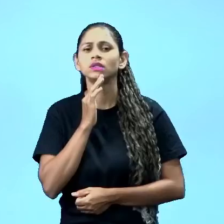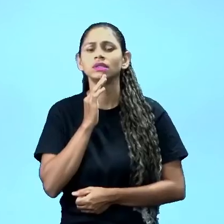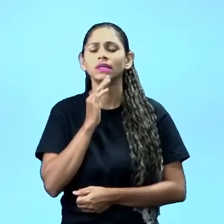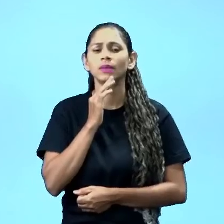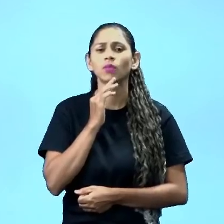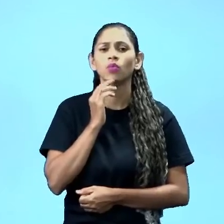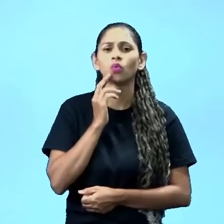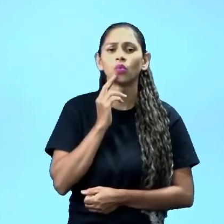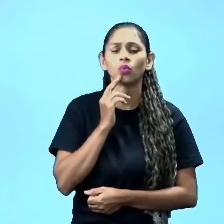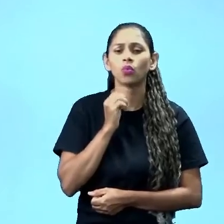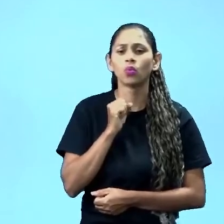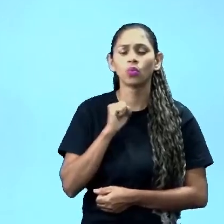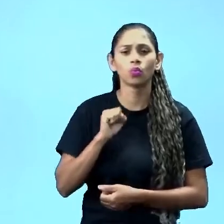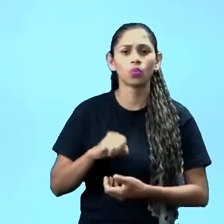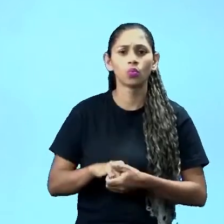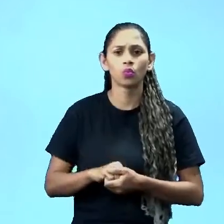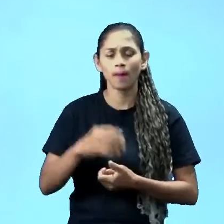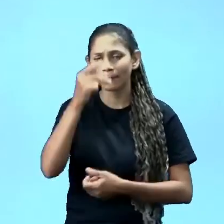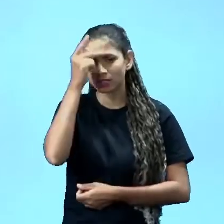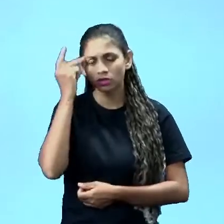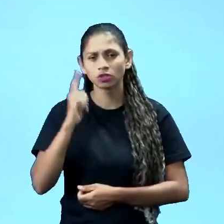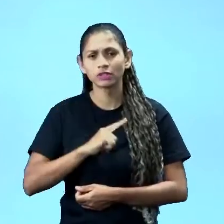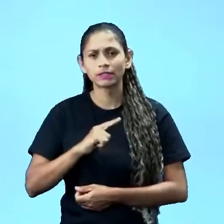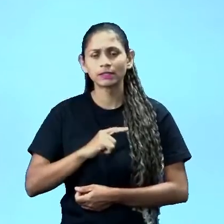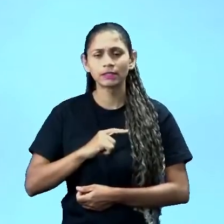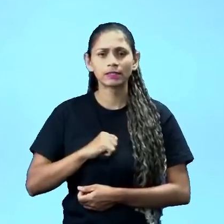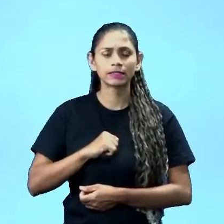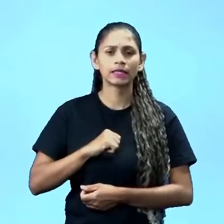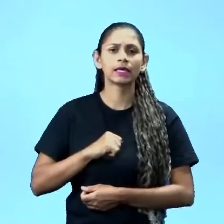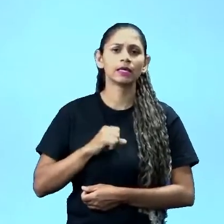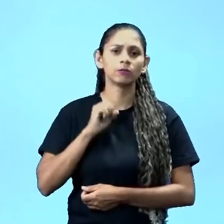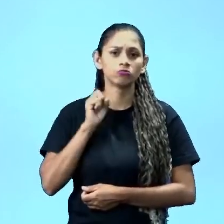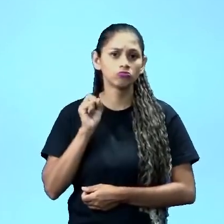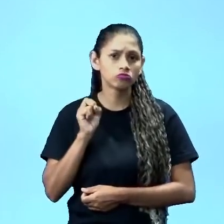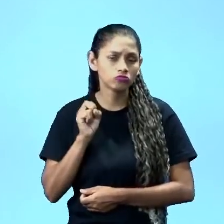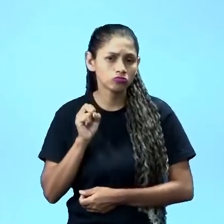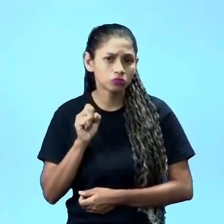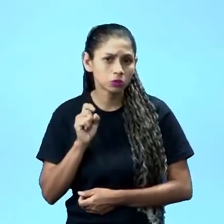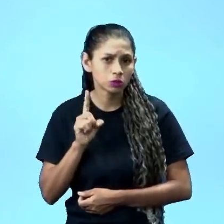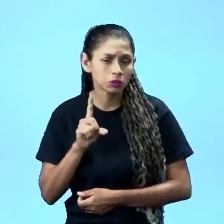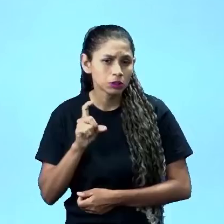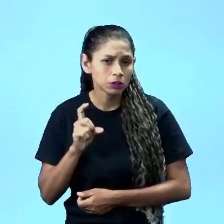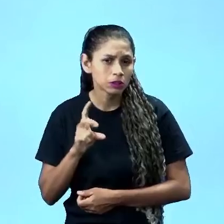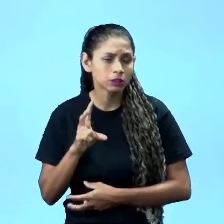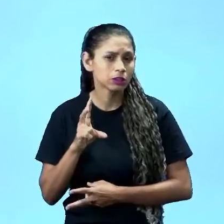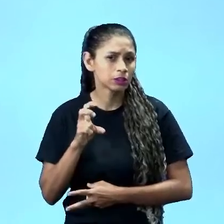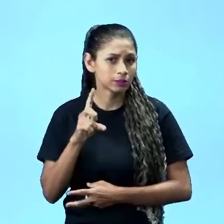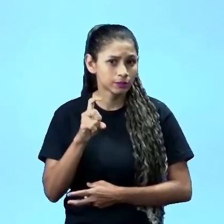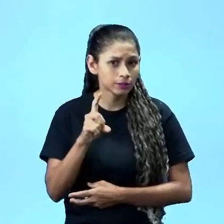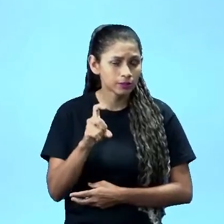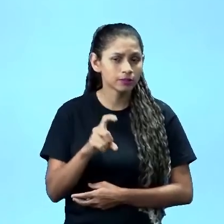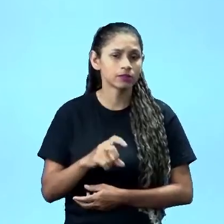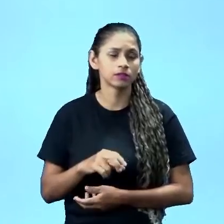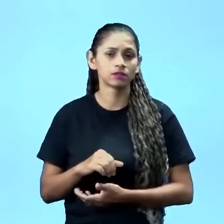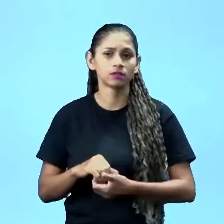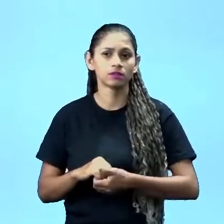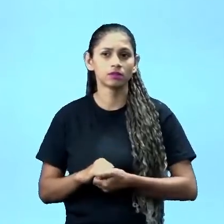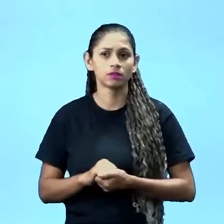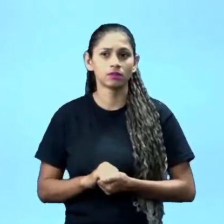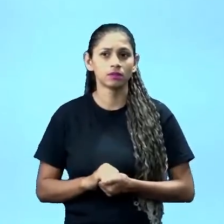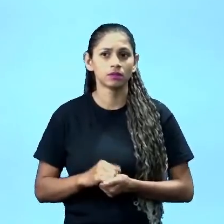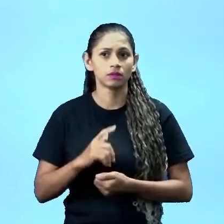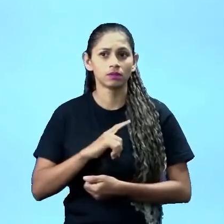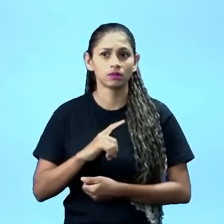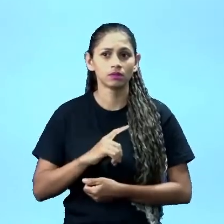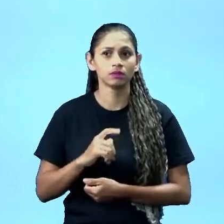medicamento que tem o quê? Uma toxicidade muito grande. Né? Então imagina ali um manipulador que faz o preparo de 20 bolsas, né, de